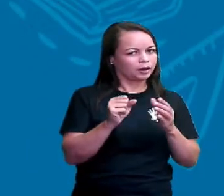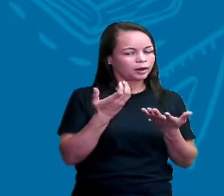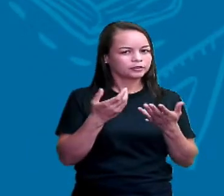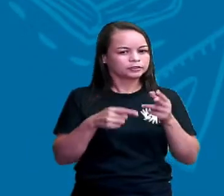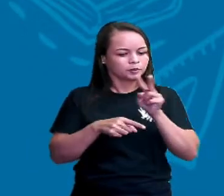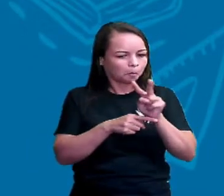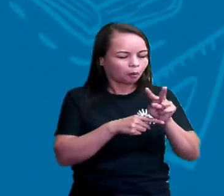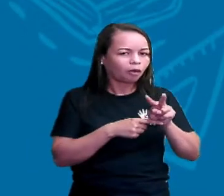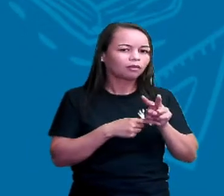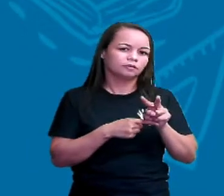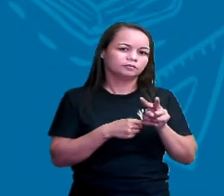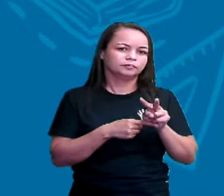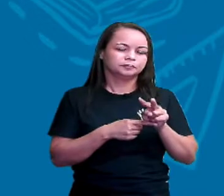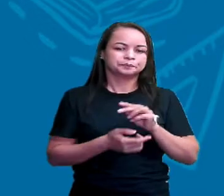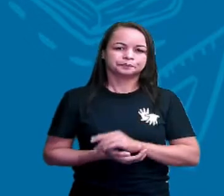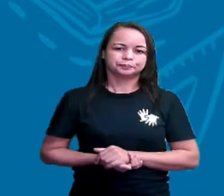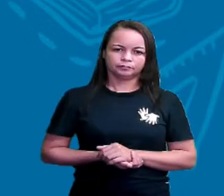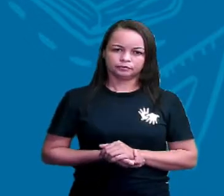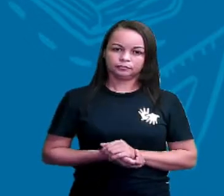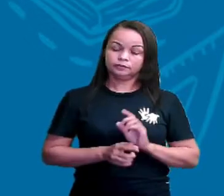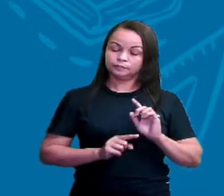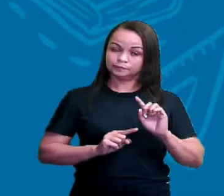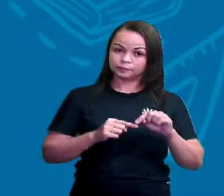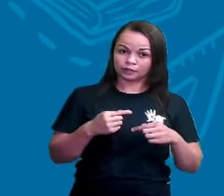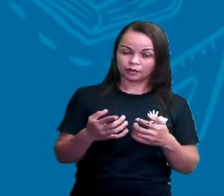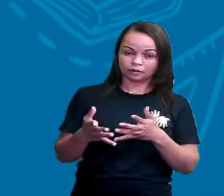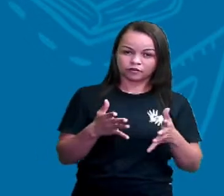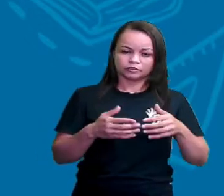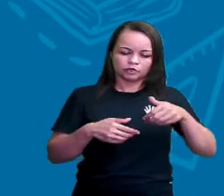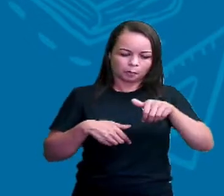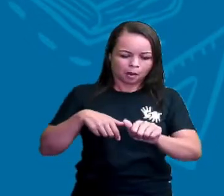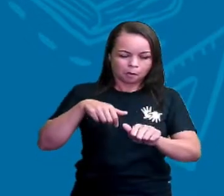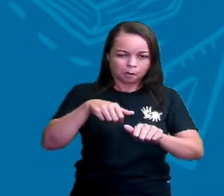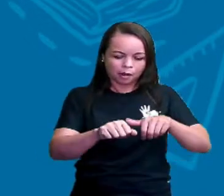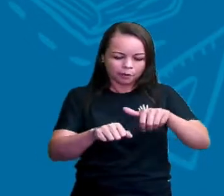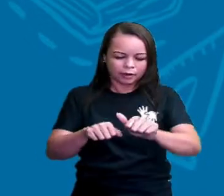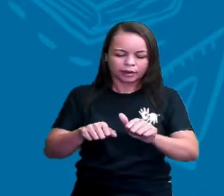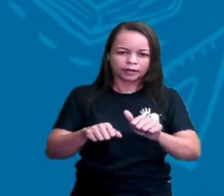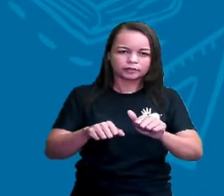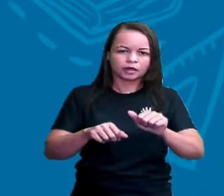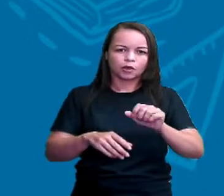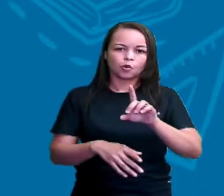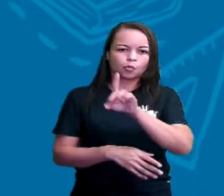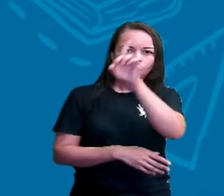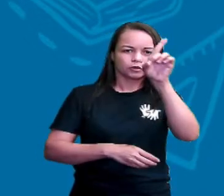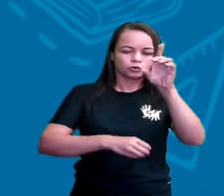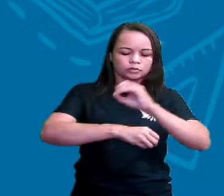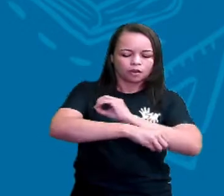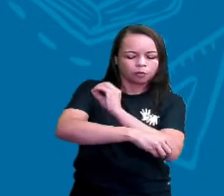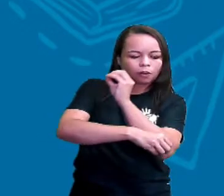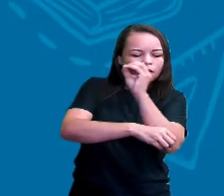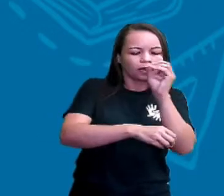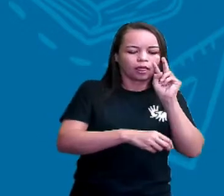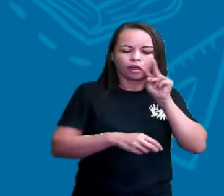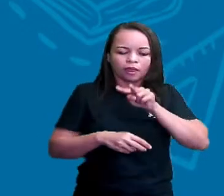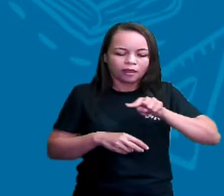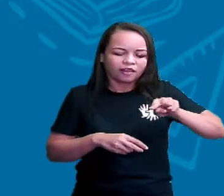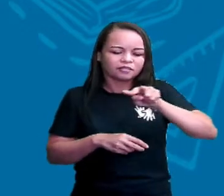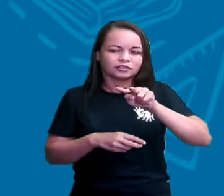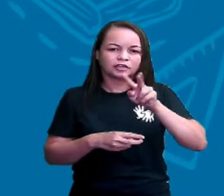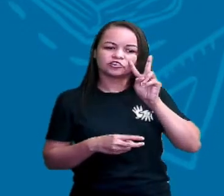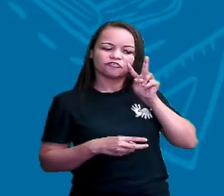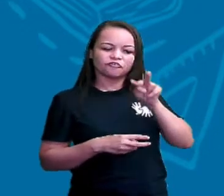protegendo, né? Então, mas através das pegadas, quando o dia clareou, a gente consegue identificar quais animais